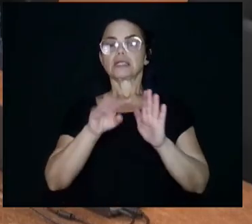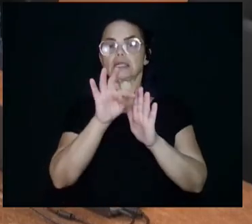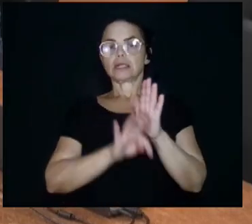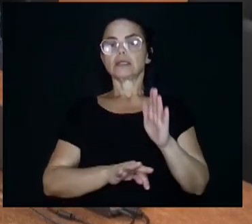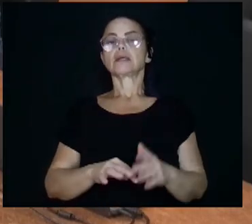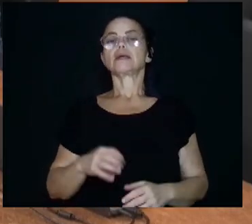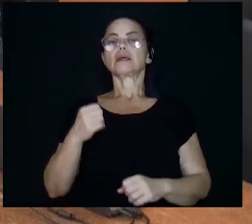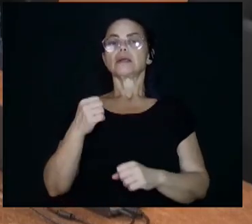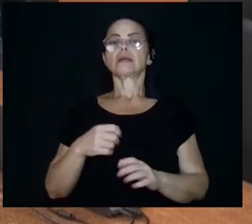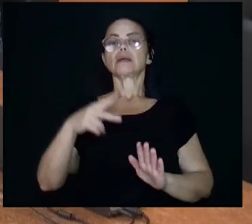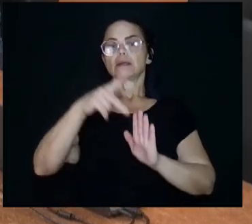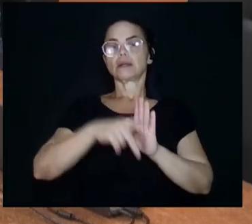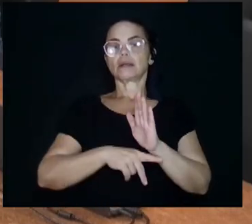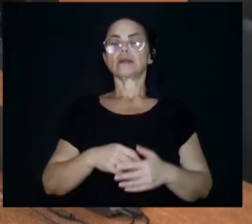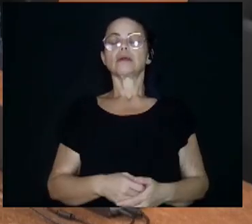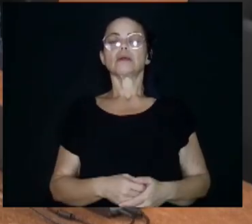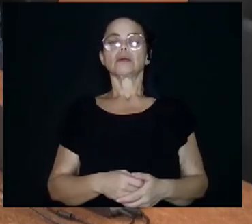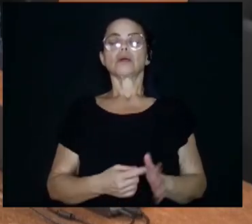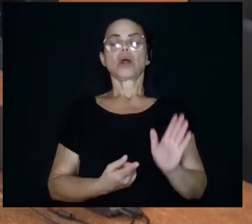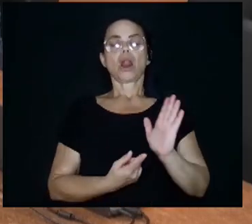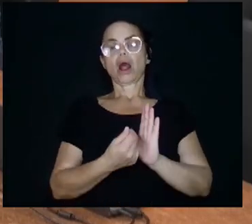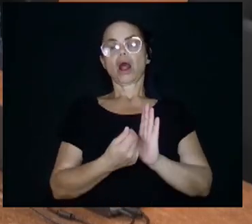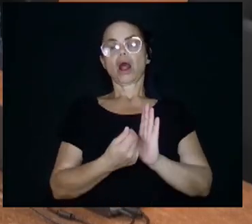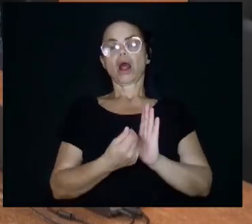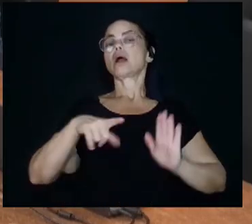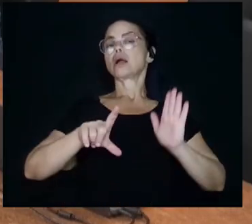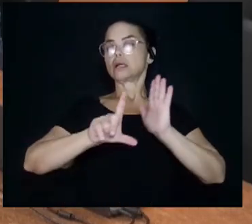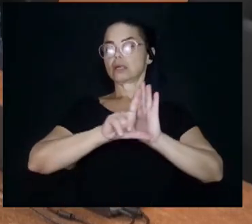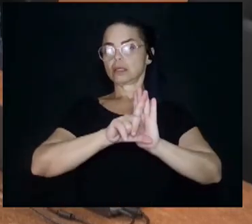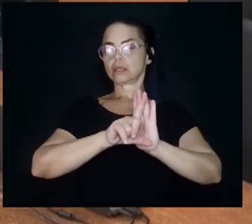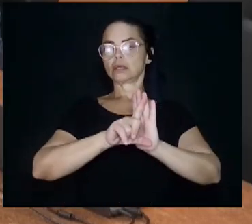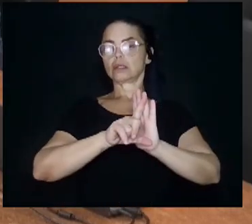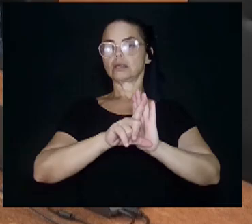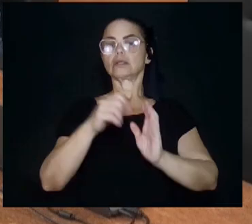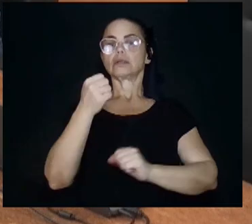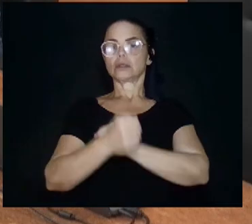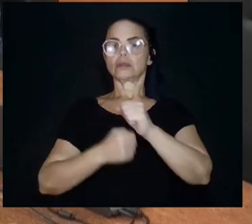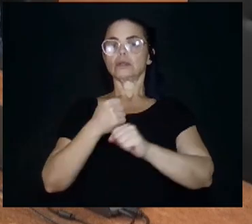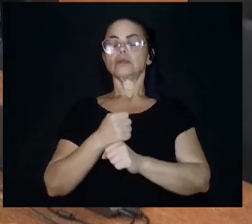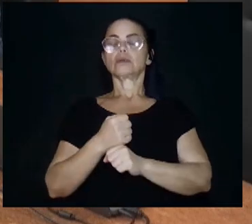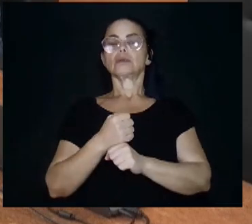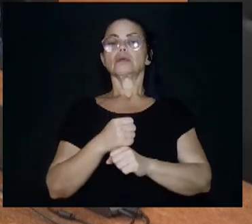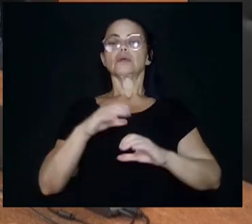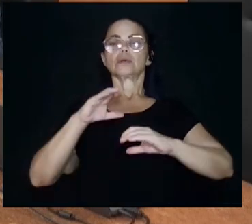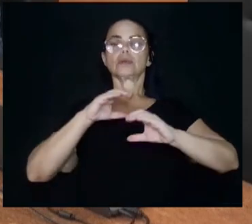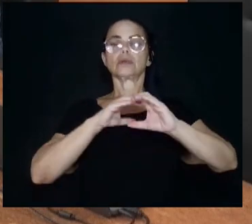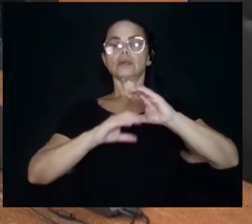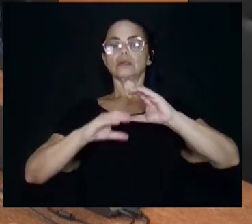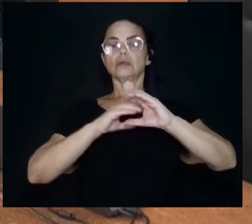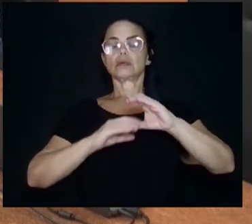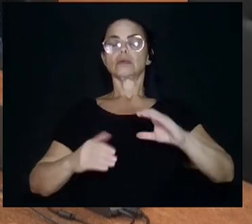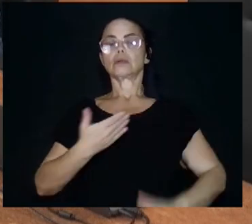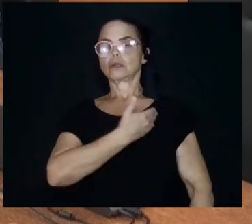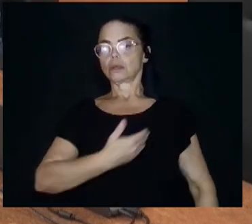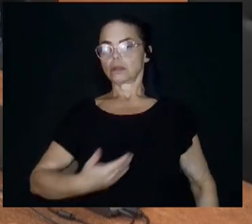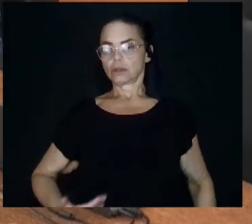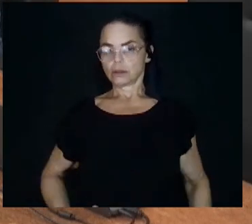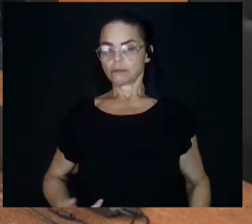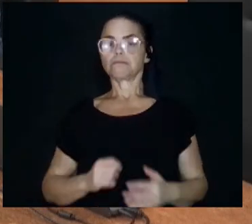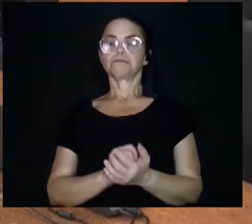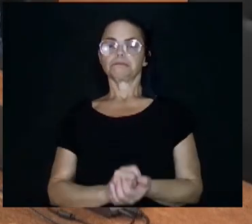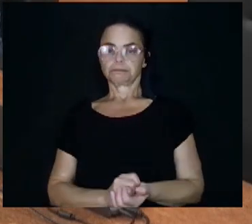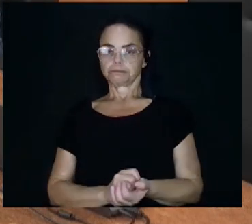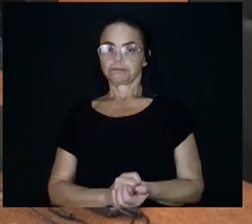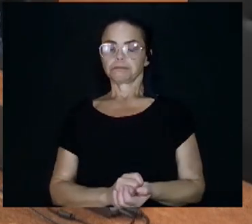de orçamento anual, previsão em concursos públicos para a questão de